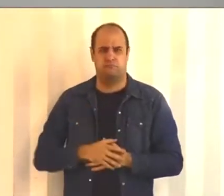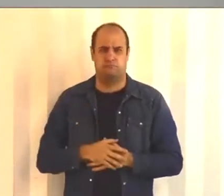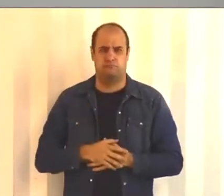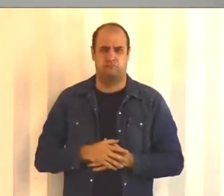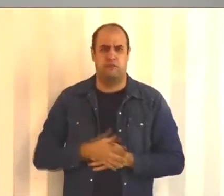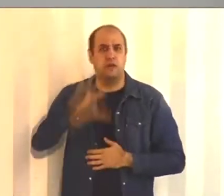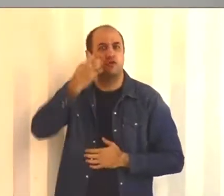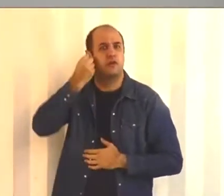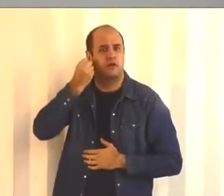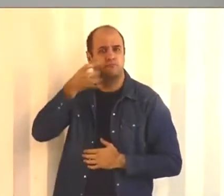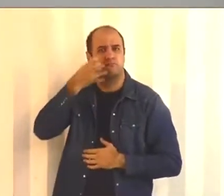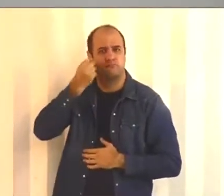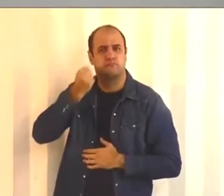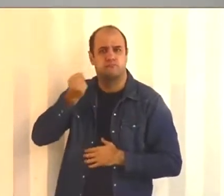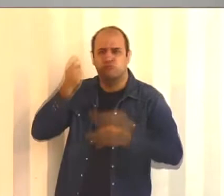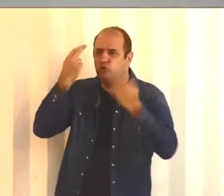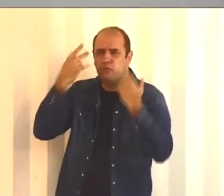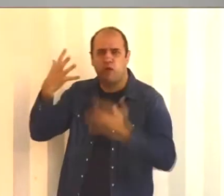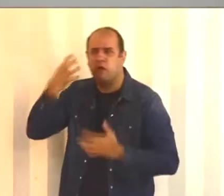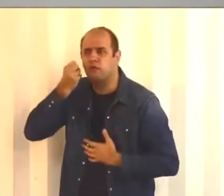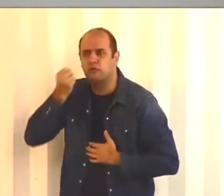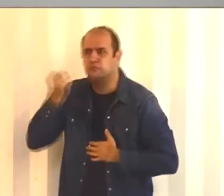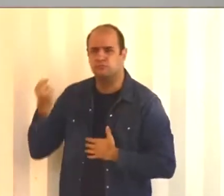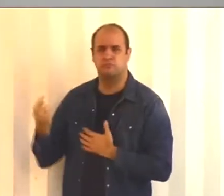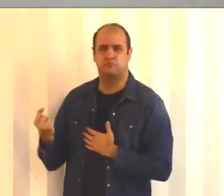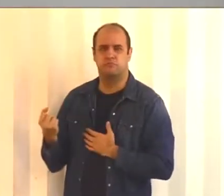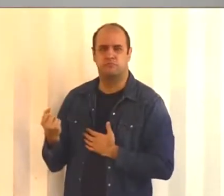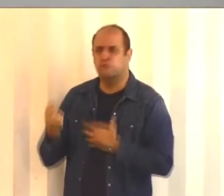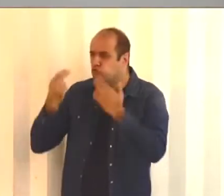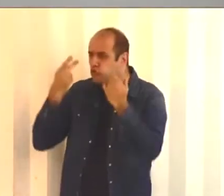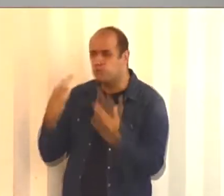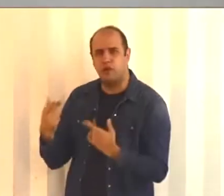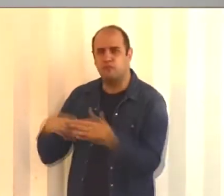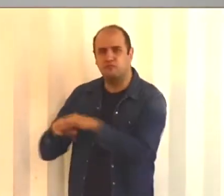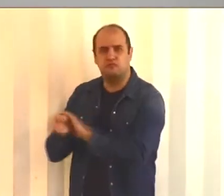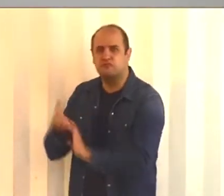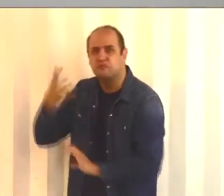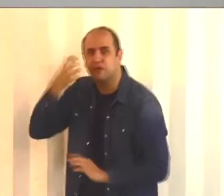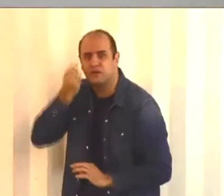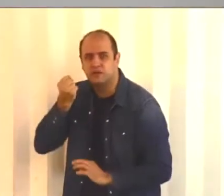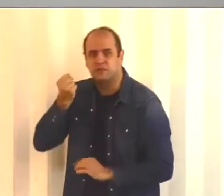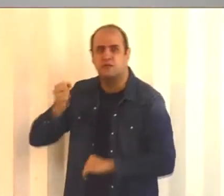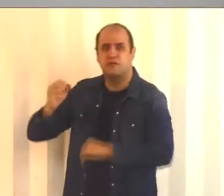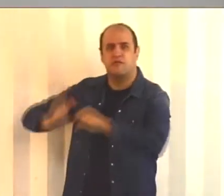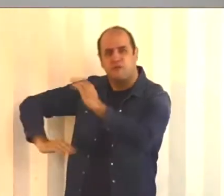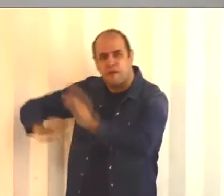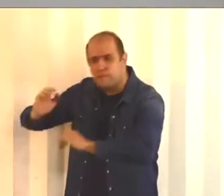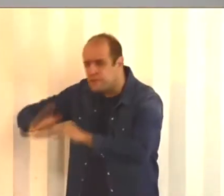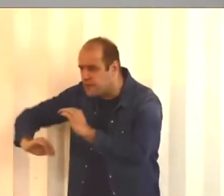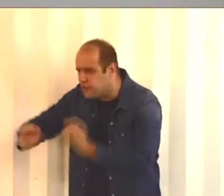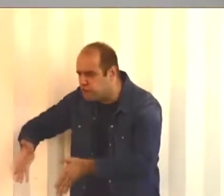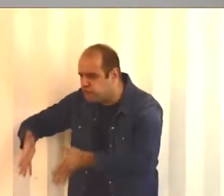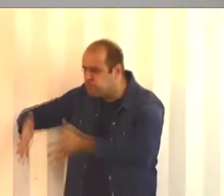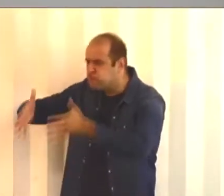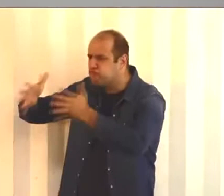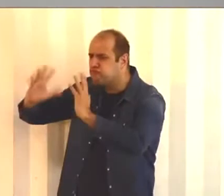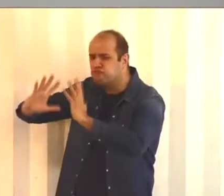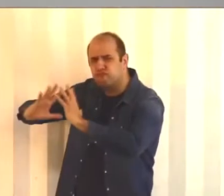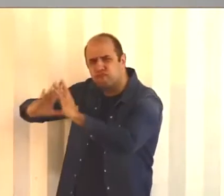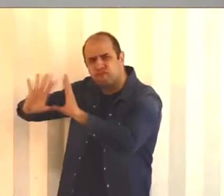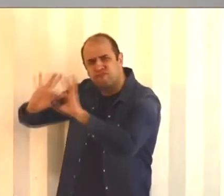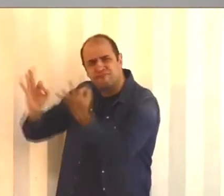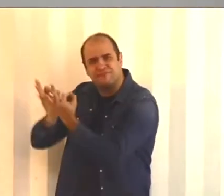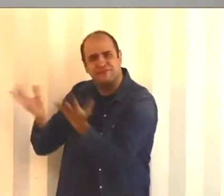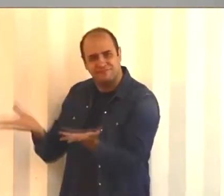tem filhos não sofre muito por não ter filhos, ele adota um filho, e ele constrói a sua família.